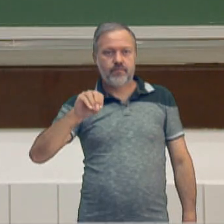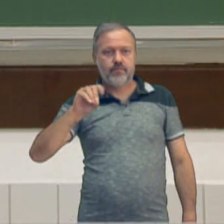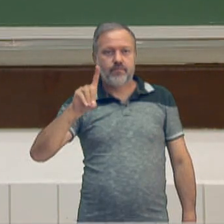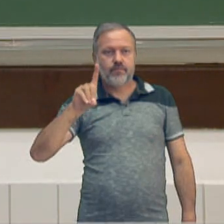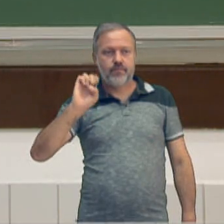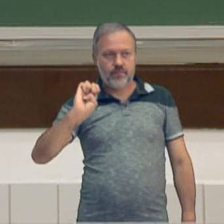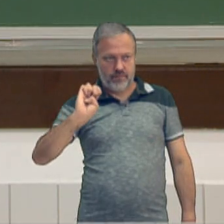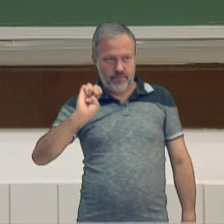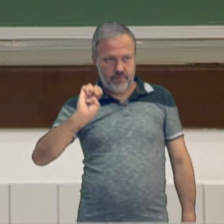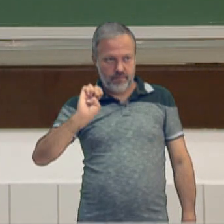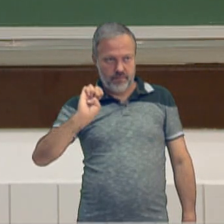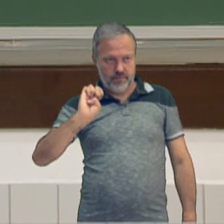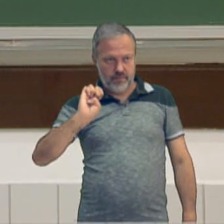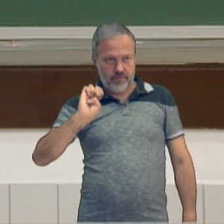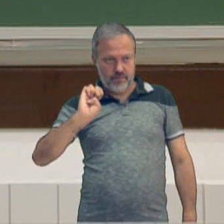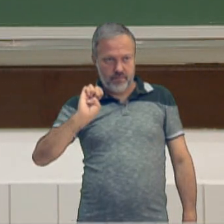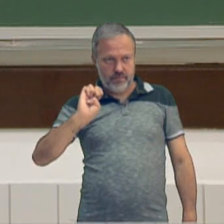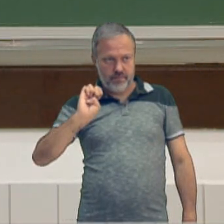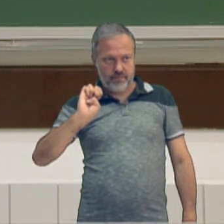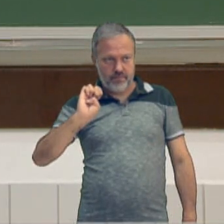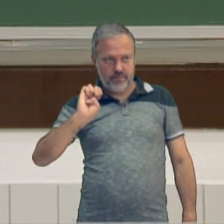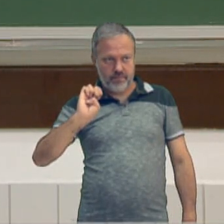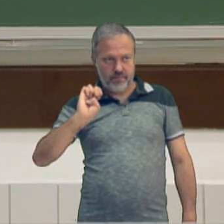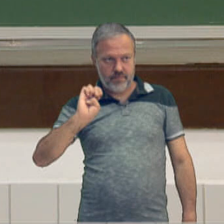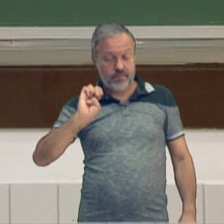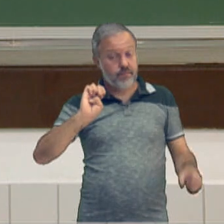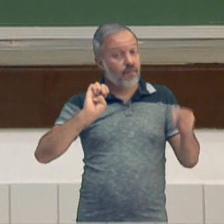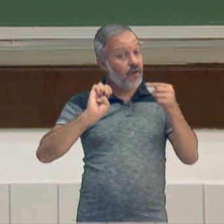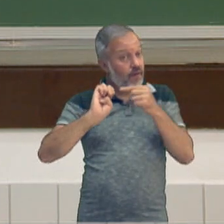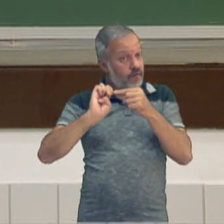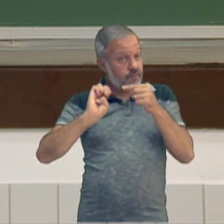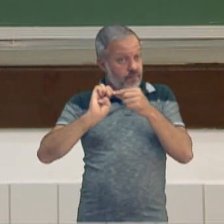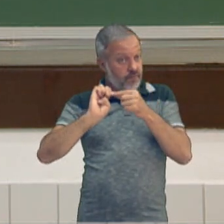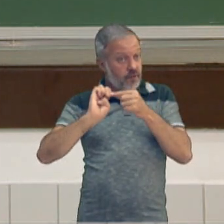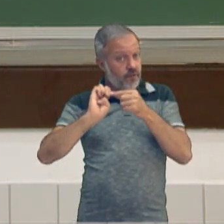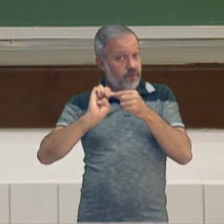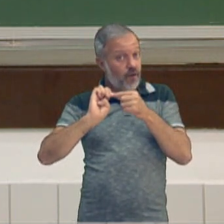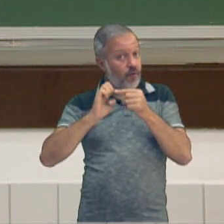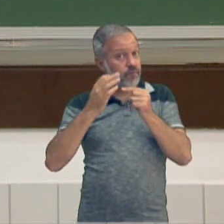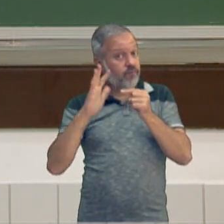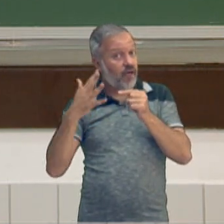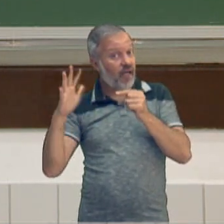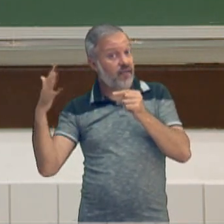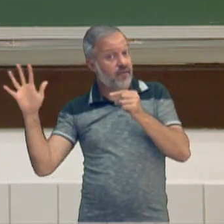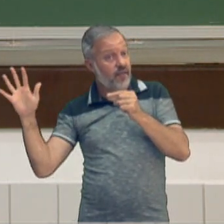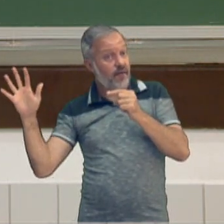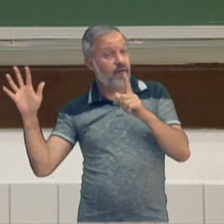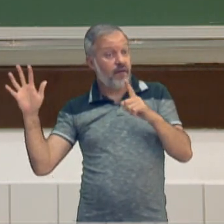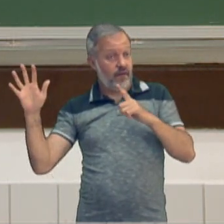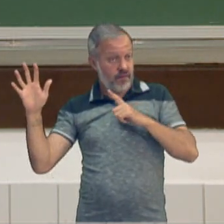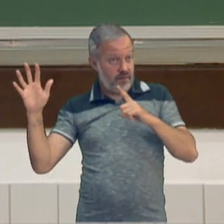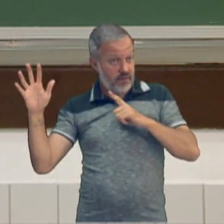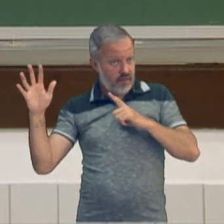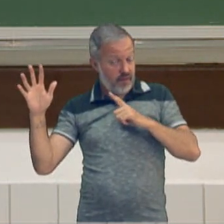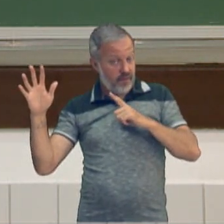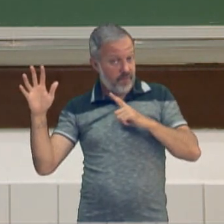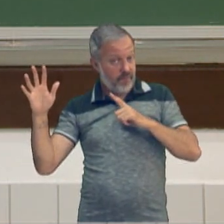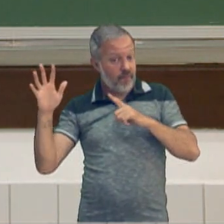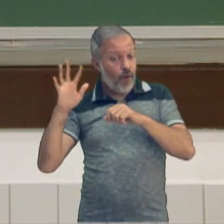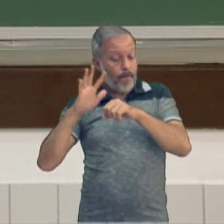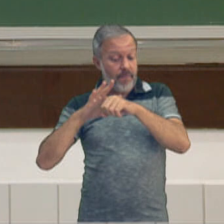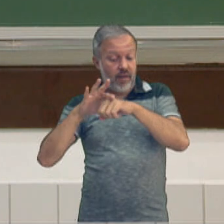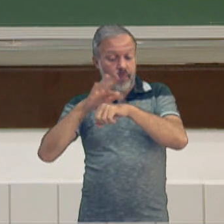a clorofila, que não entra aqui no caso, tá? Mas algumas plantas ainda têm um segundo tipo de pigmento, os carotenoides.